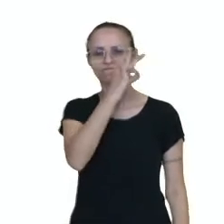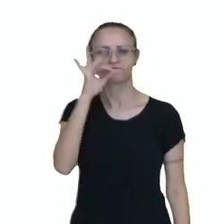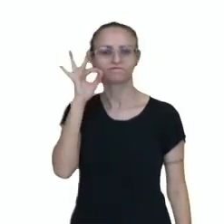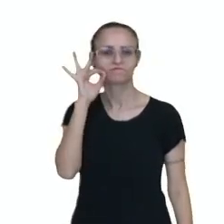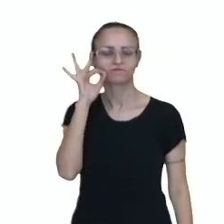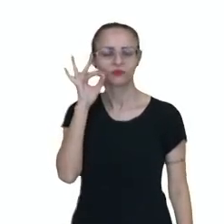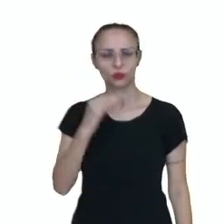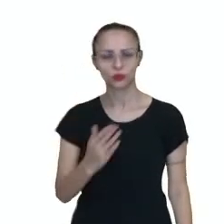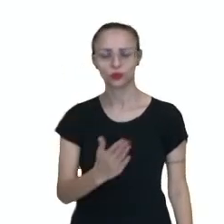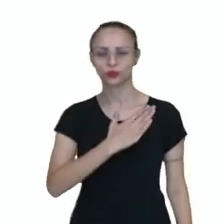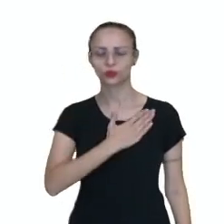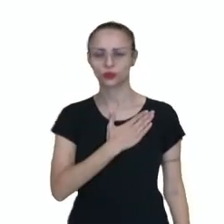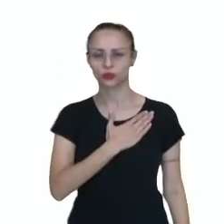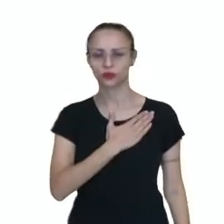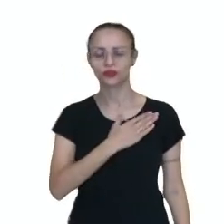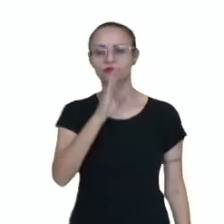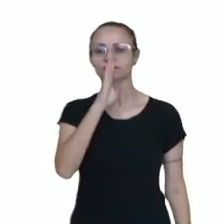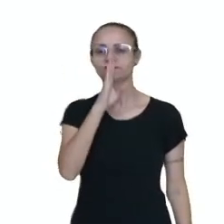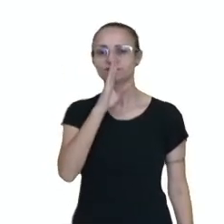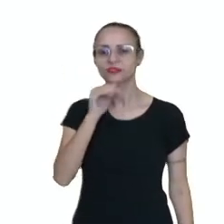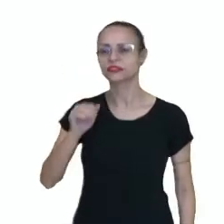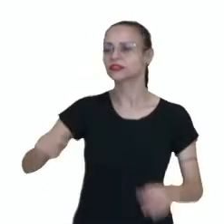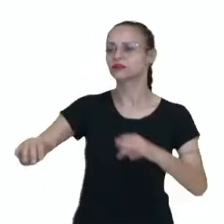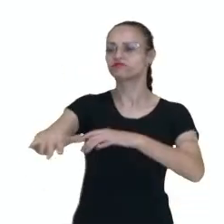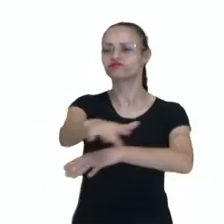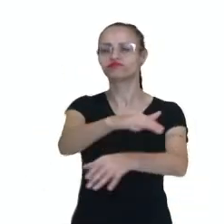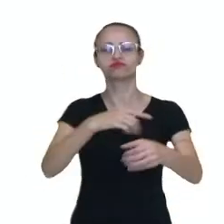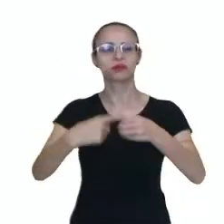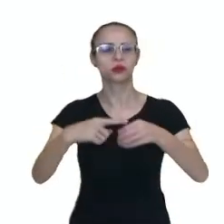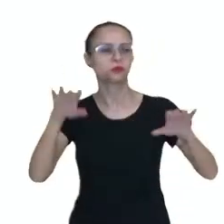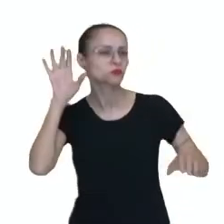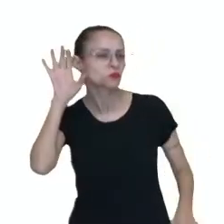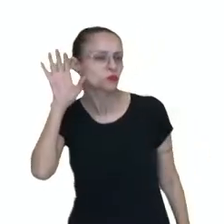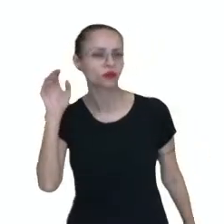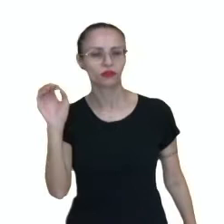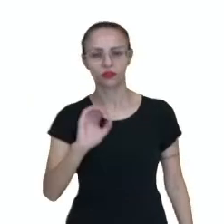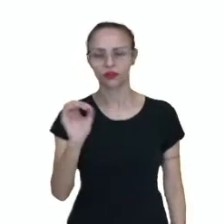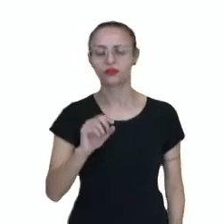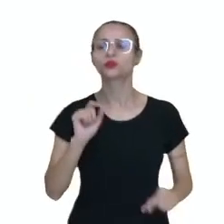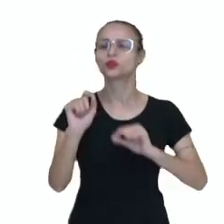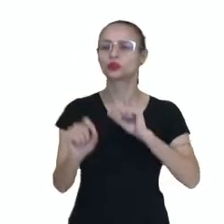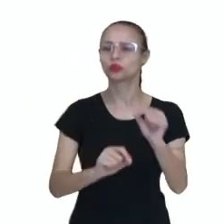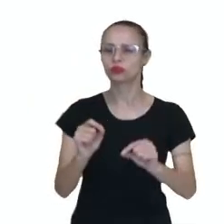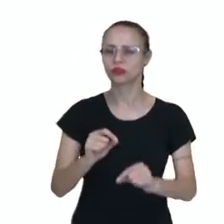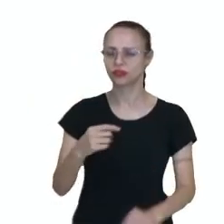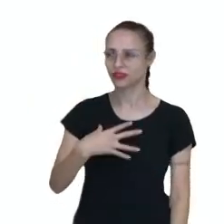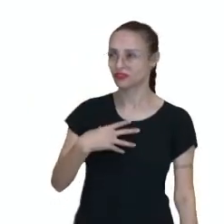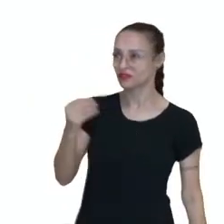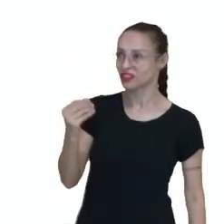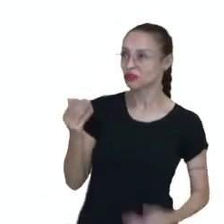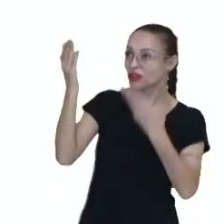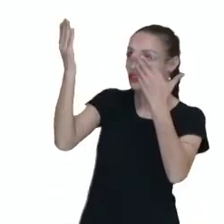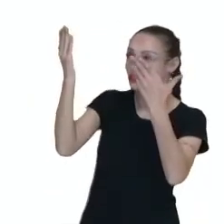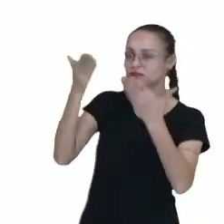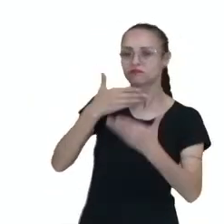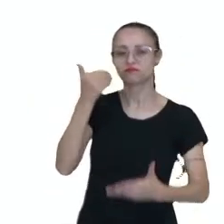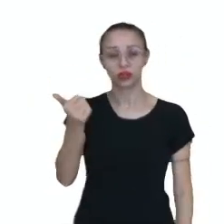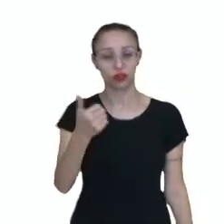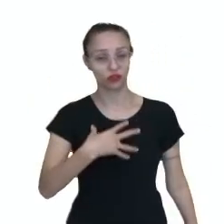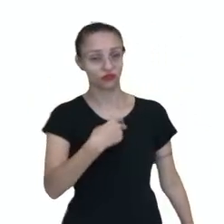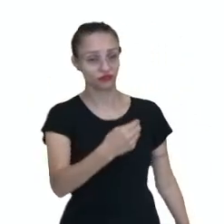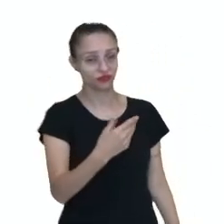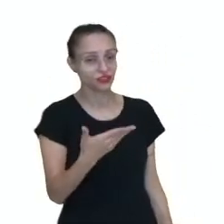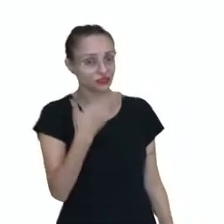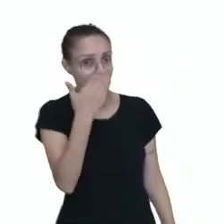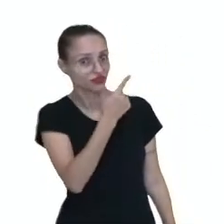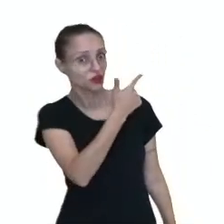resta o peito. Silêncio na cidade não se escuta. De que me vale ser filho da santa? Melhor seria ser filho